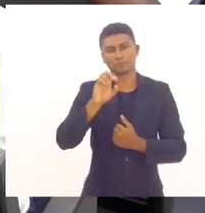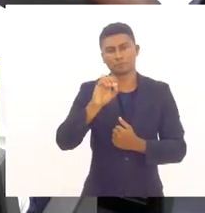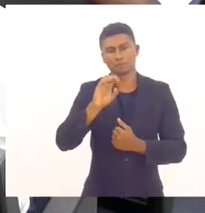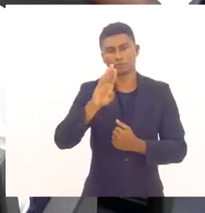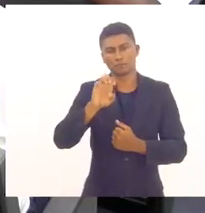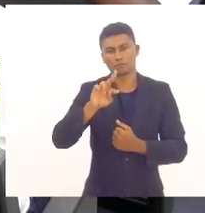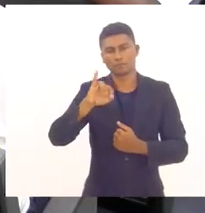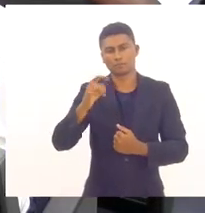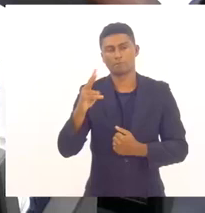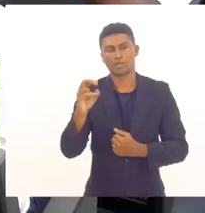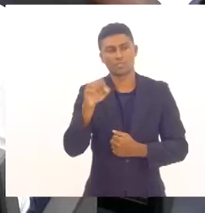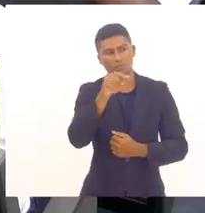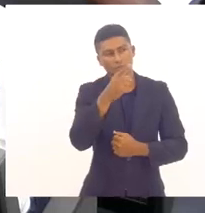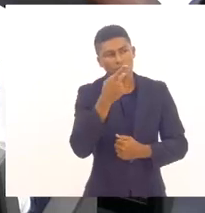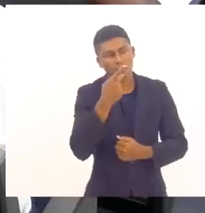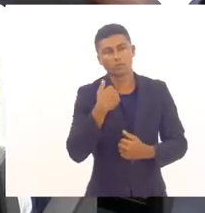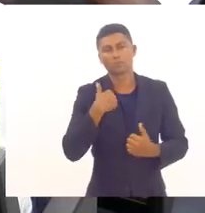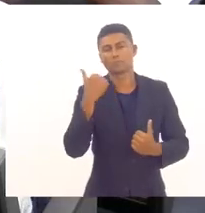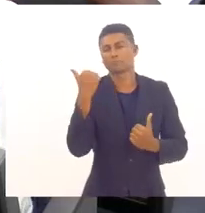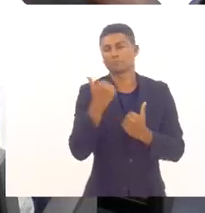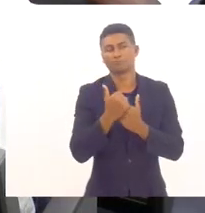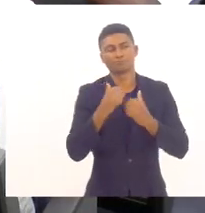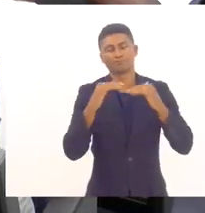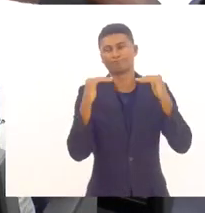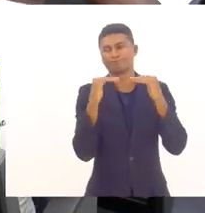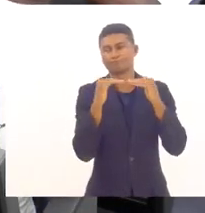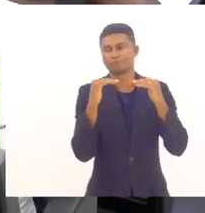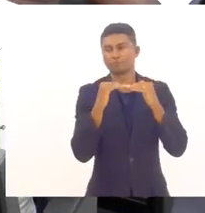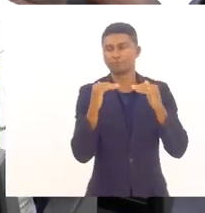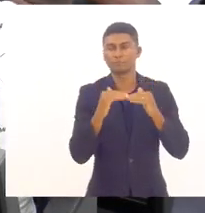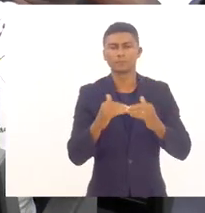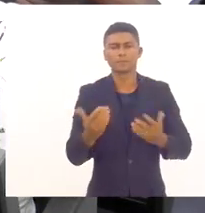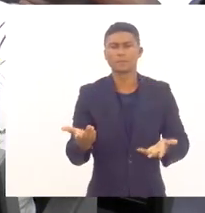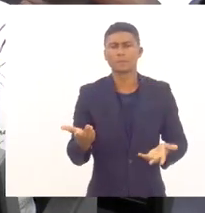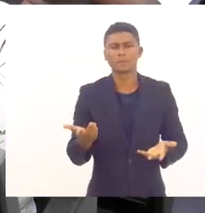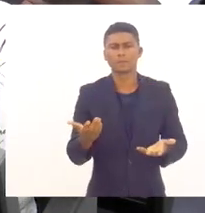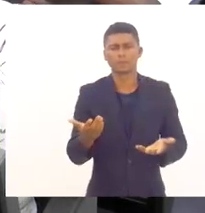apresentou. E quero deixar bem claro que em momento algum